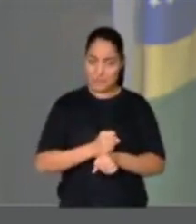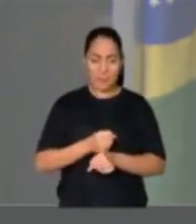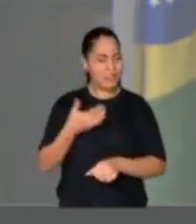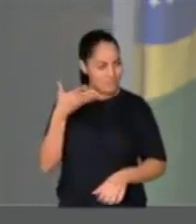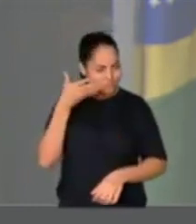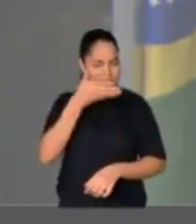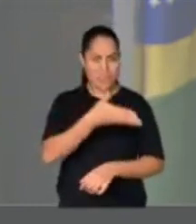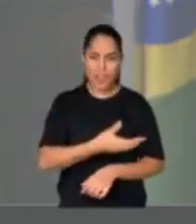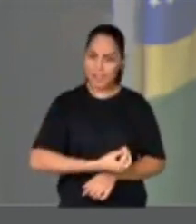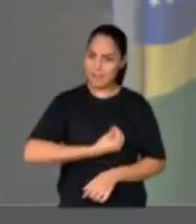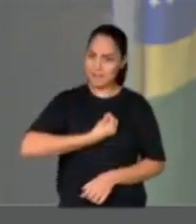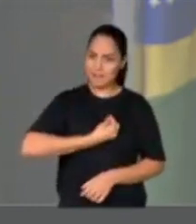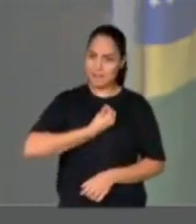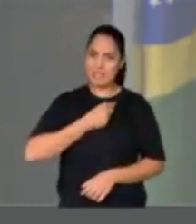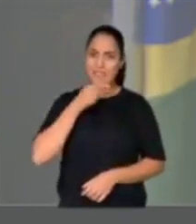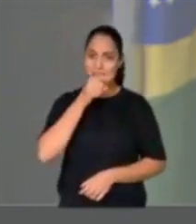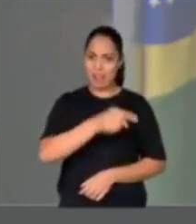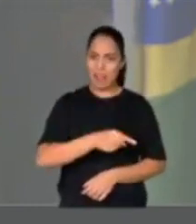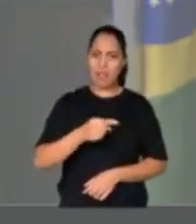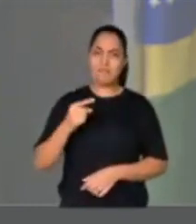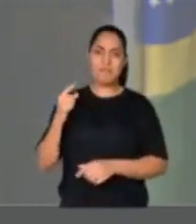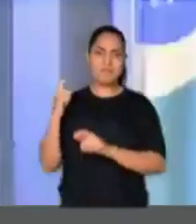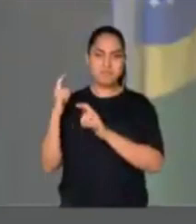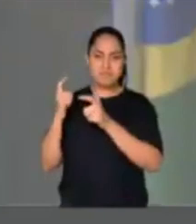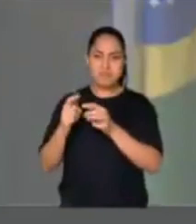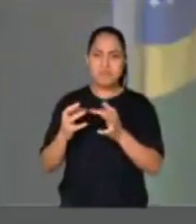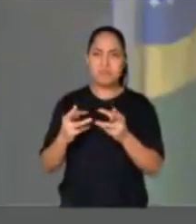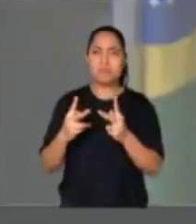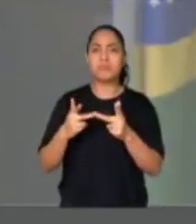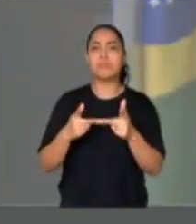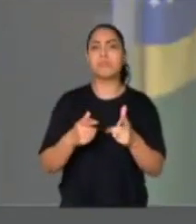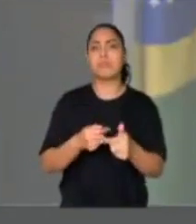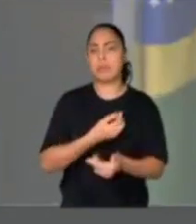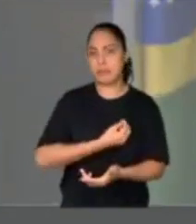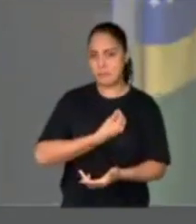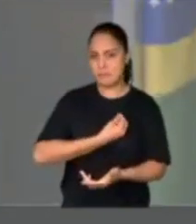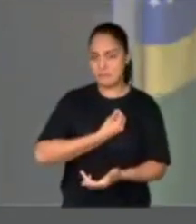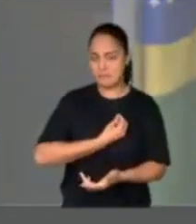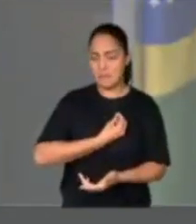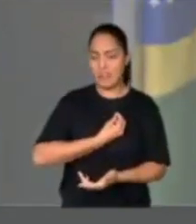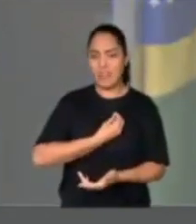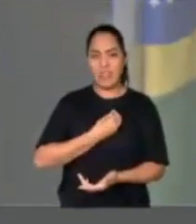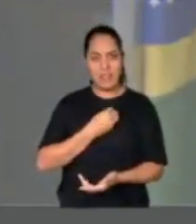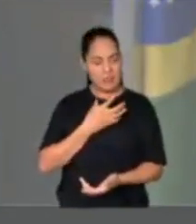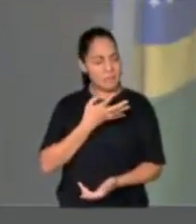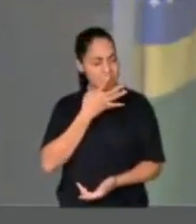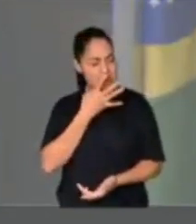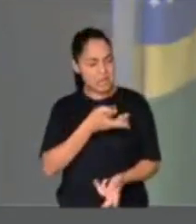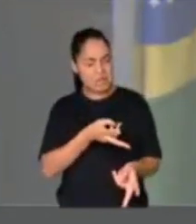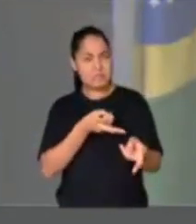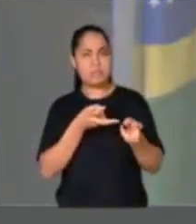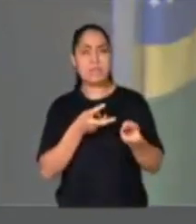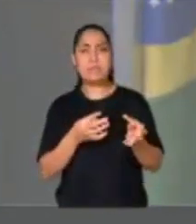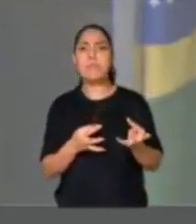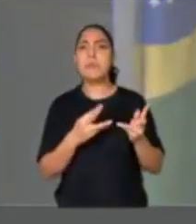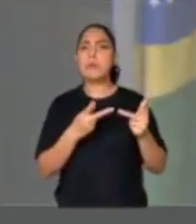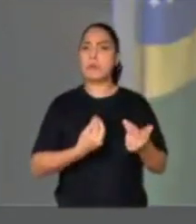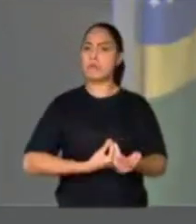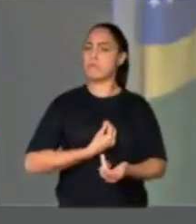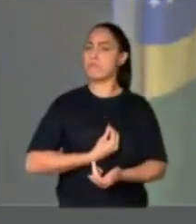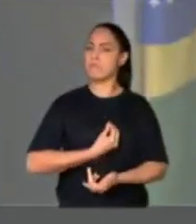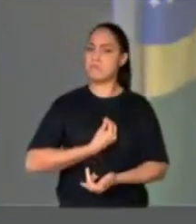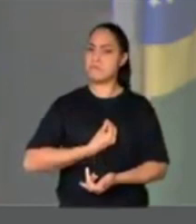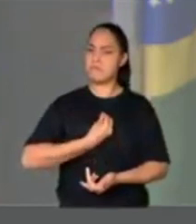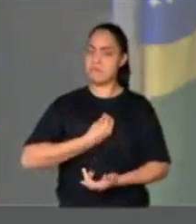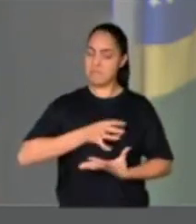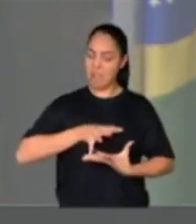cultura dos meus ancestrais e ver que, de fato, a dedicação, o estudo faz parte do âmago, faz parte